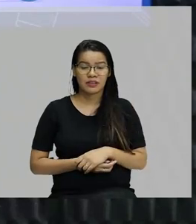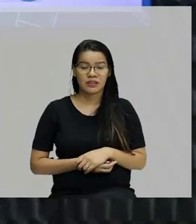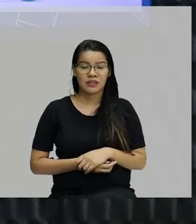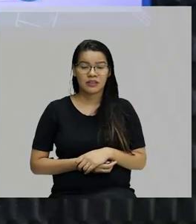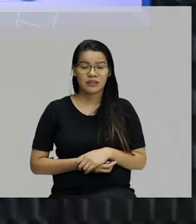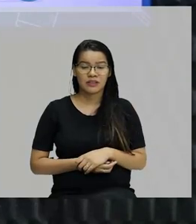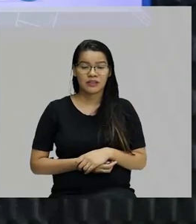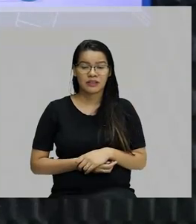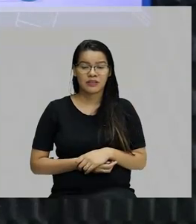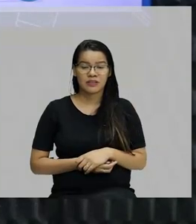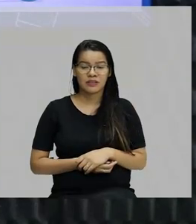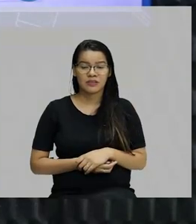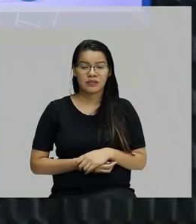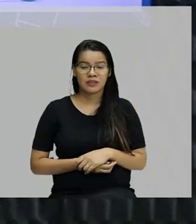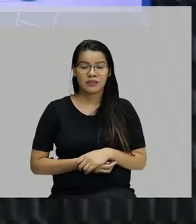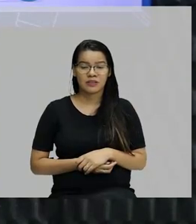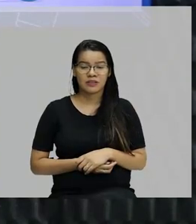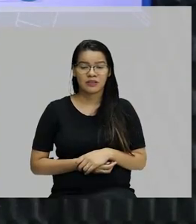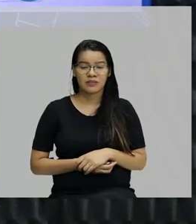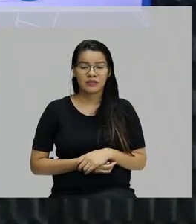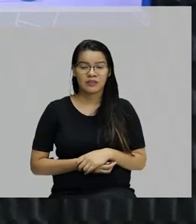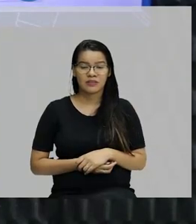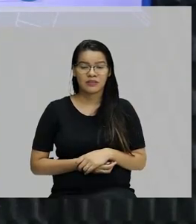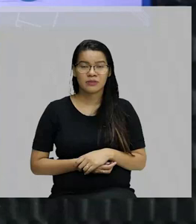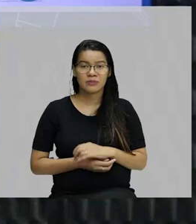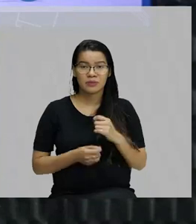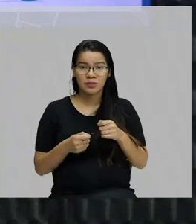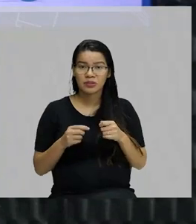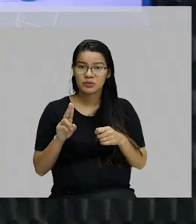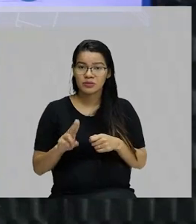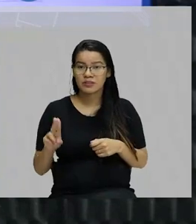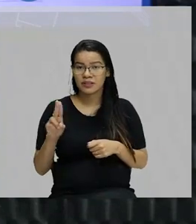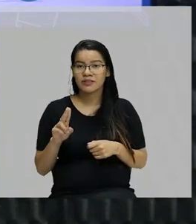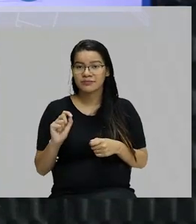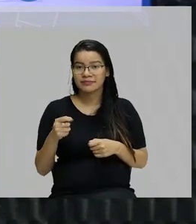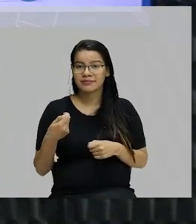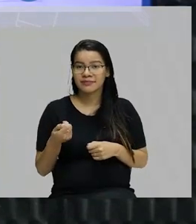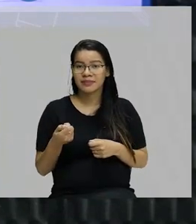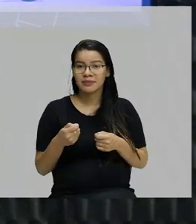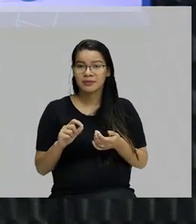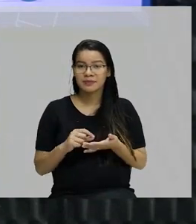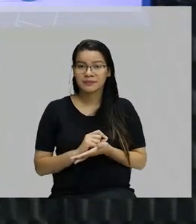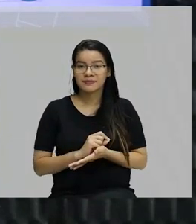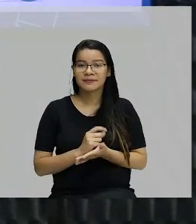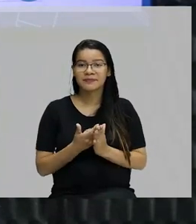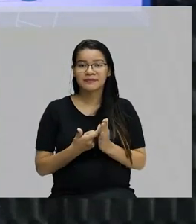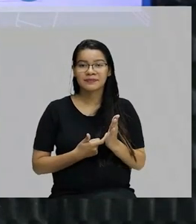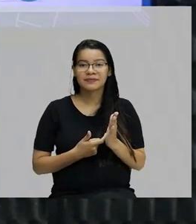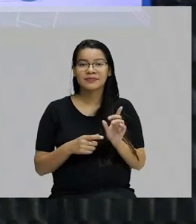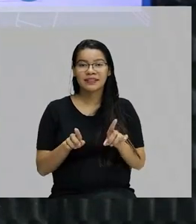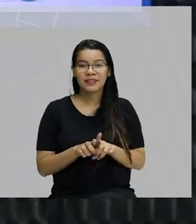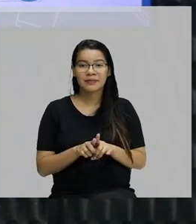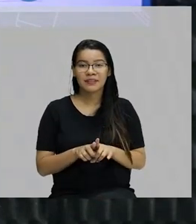cuidado mesmo em mensagens tentem utilizar os sinais de pontuação para que vocês possam usar nos textos escritos também fica essa dica aí para